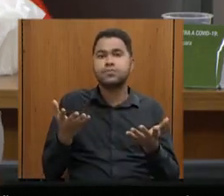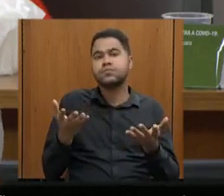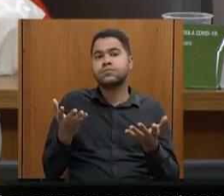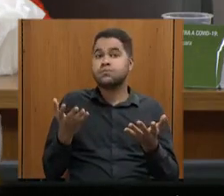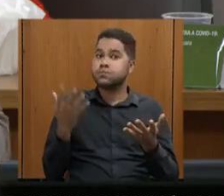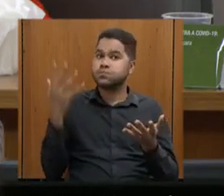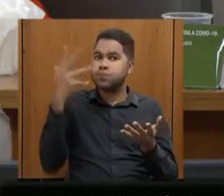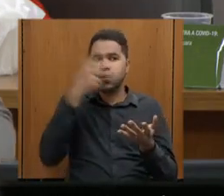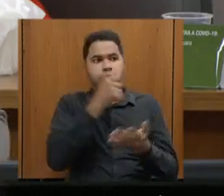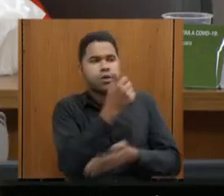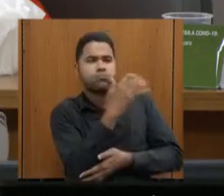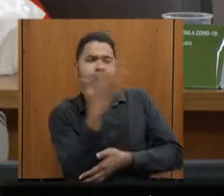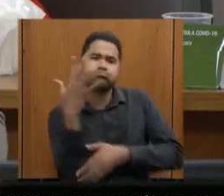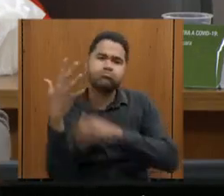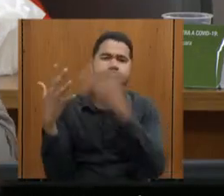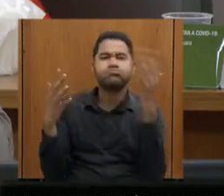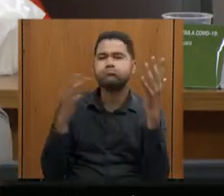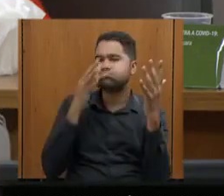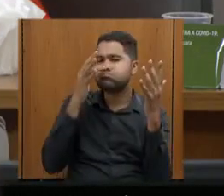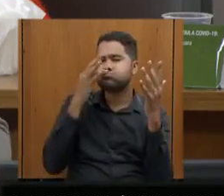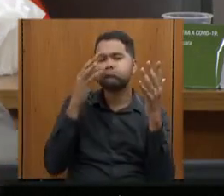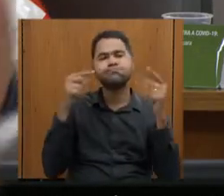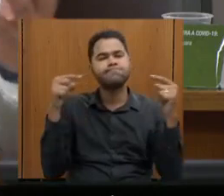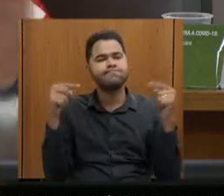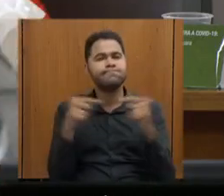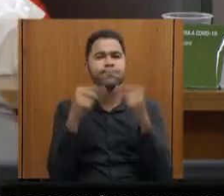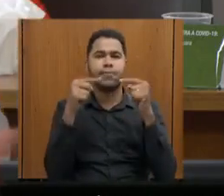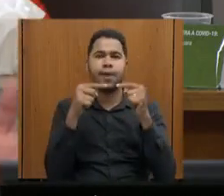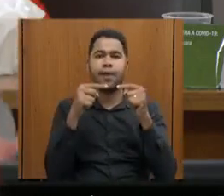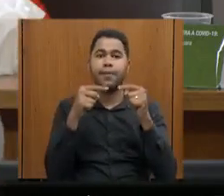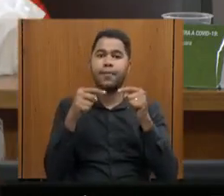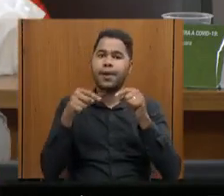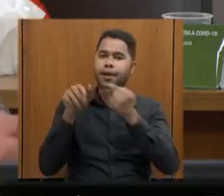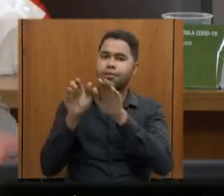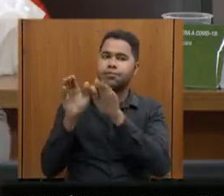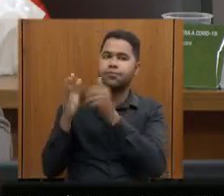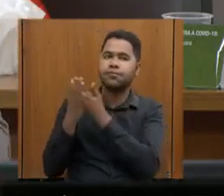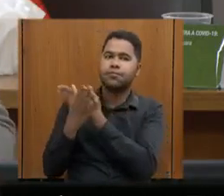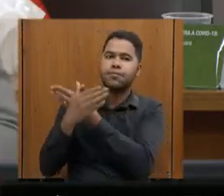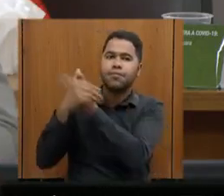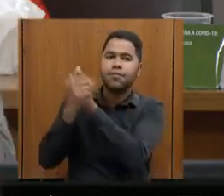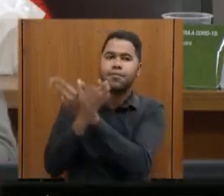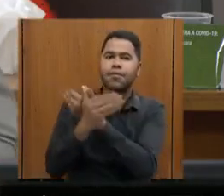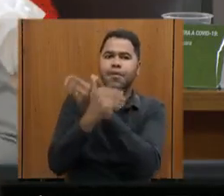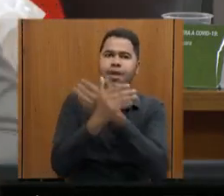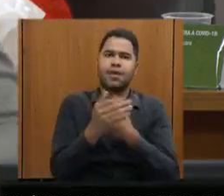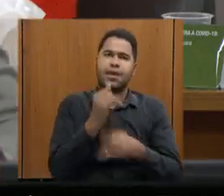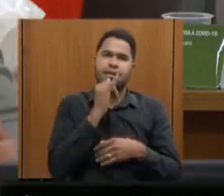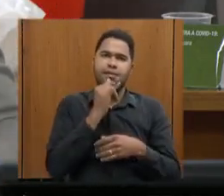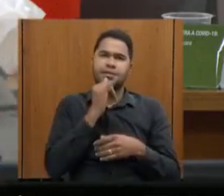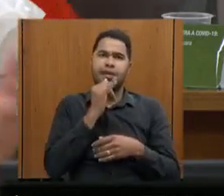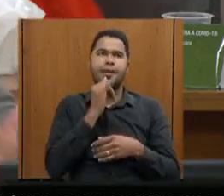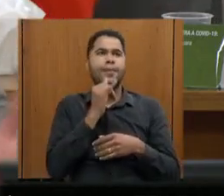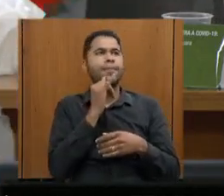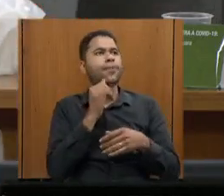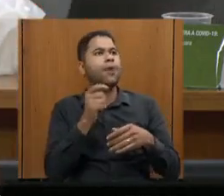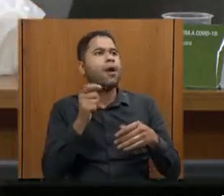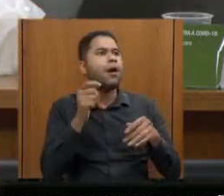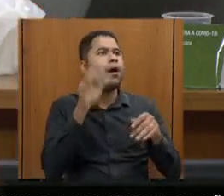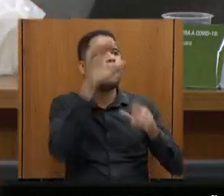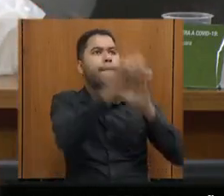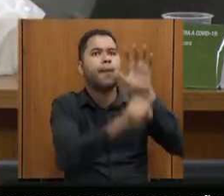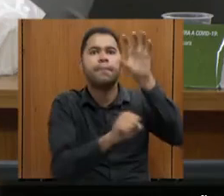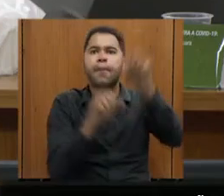jardim bonito bem cuidado e propício para que as borboletas venham não adianta sair com uma rede aí caçando as